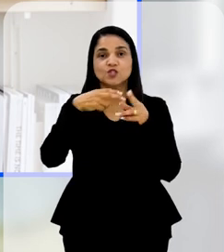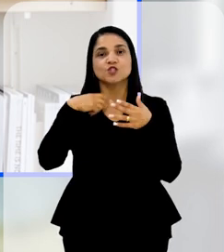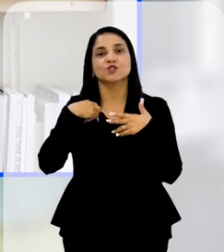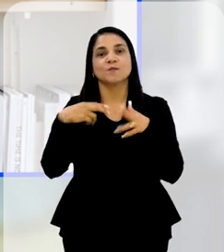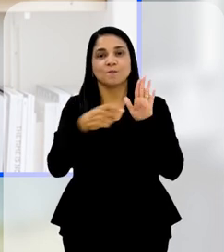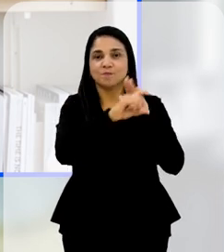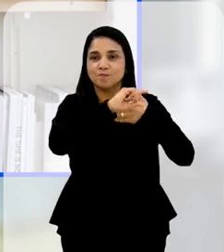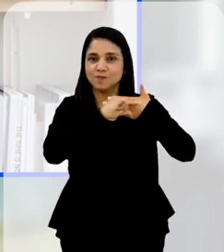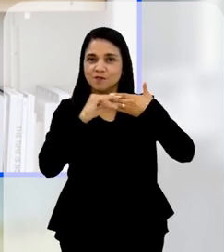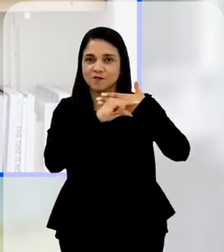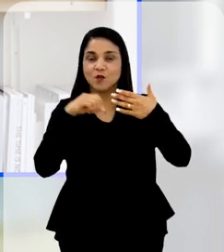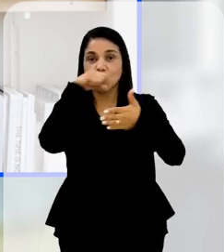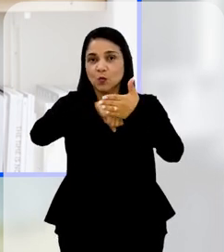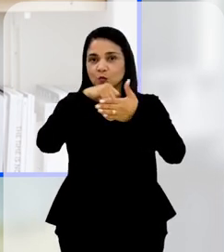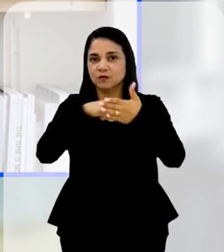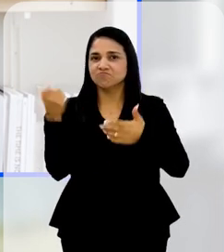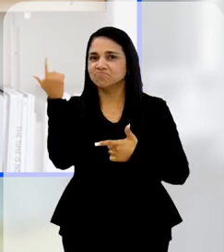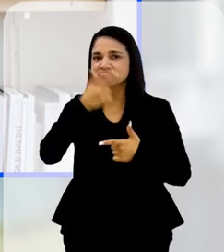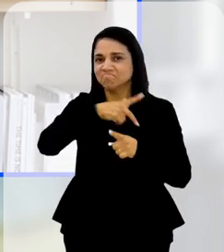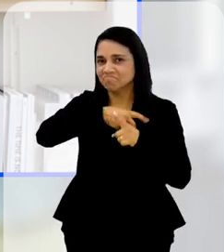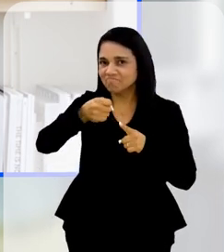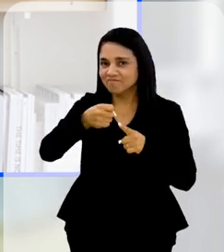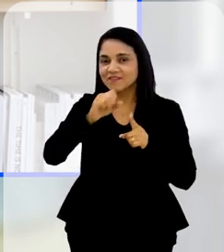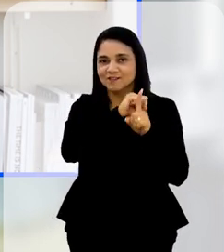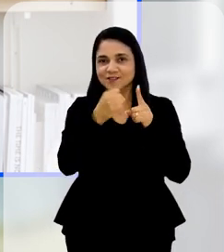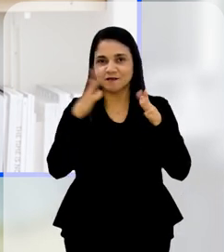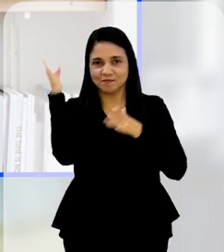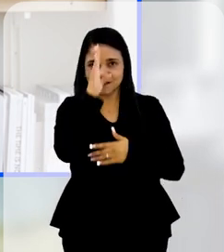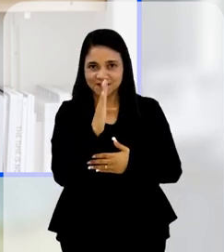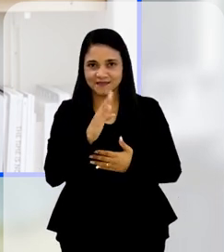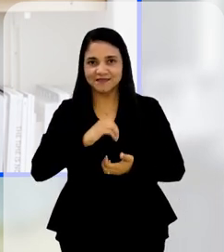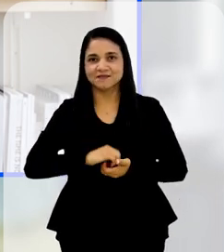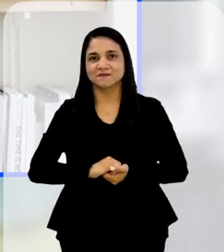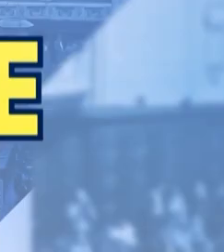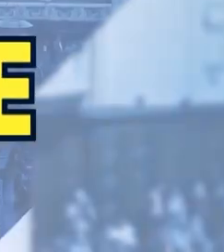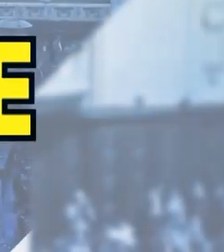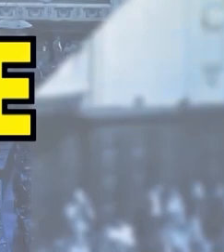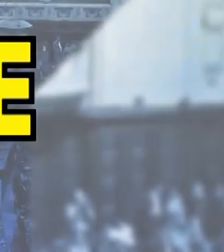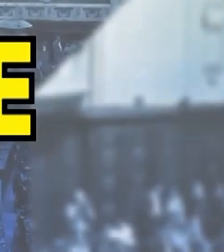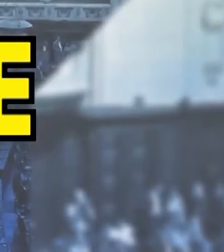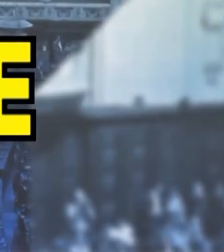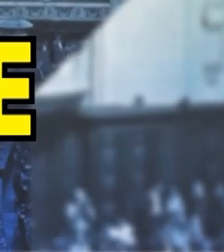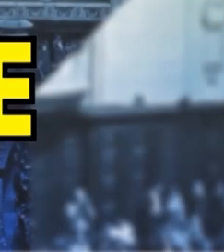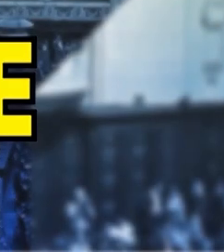uma biografia, lutas e conquistas da sociedade brasileira. A gente volta já já.